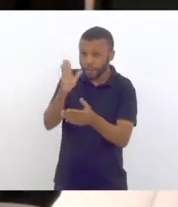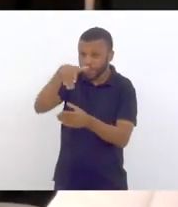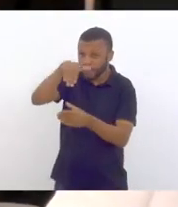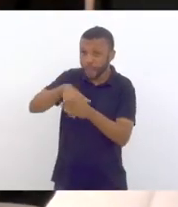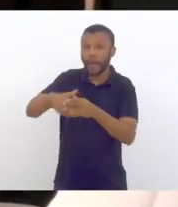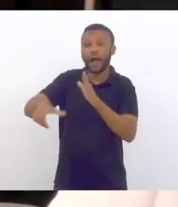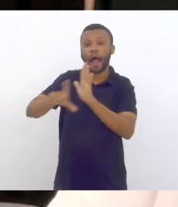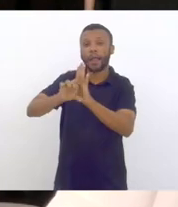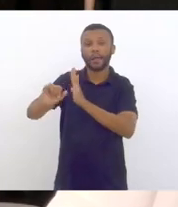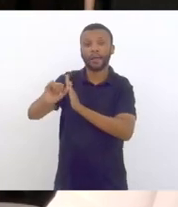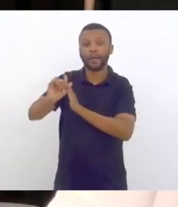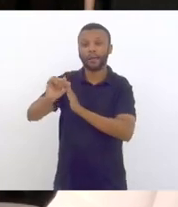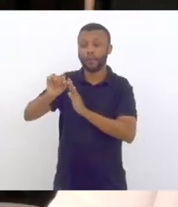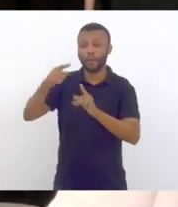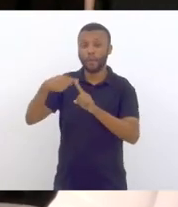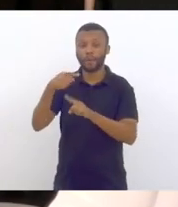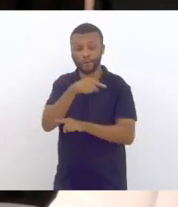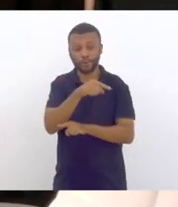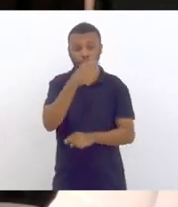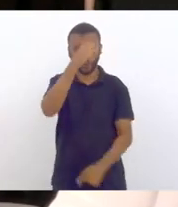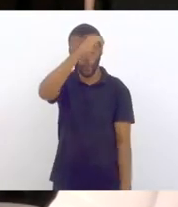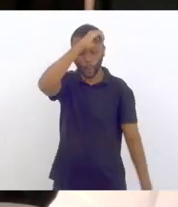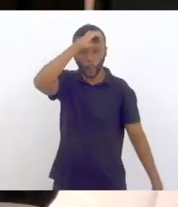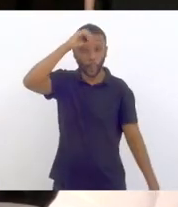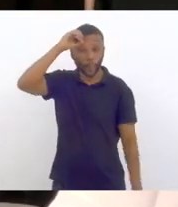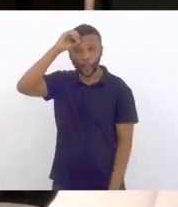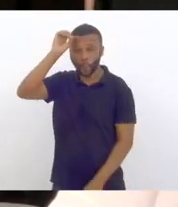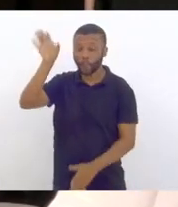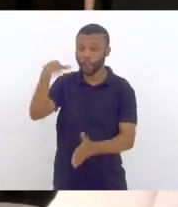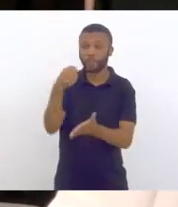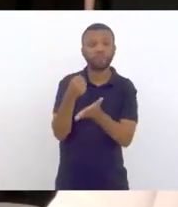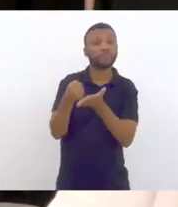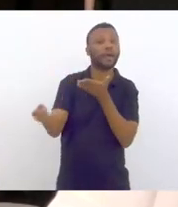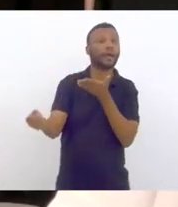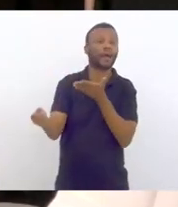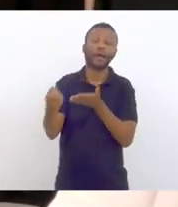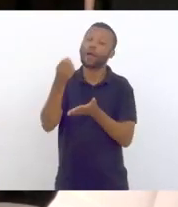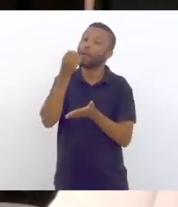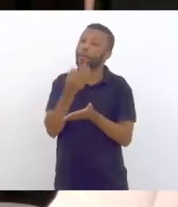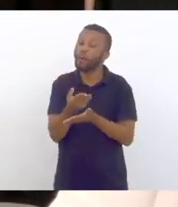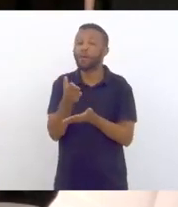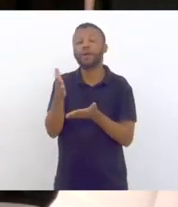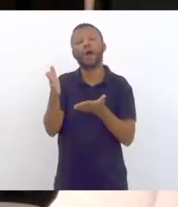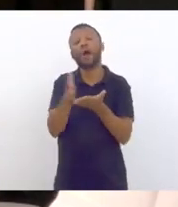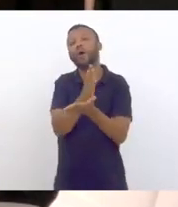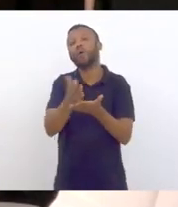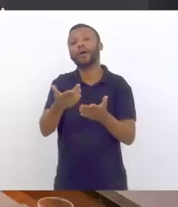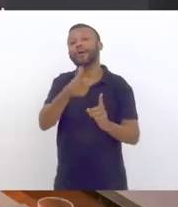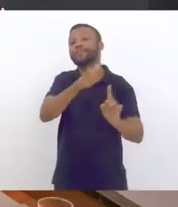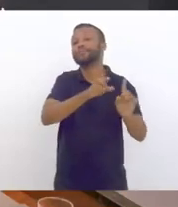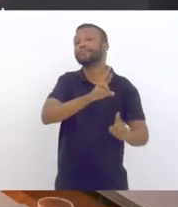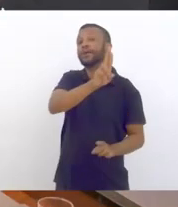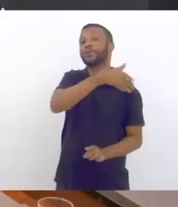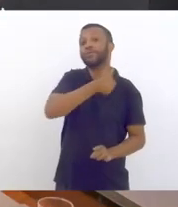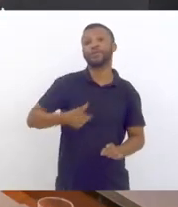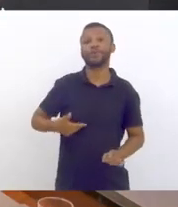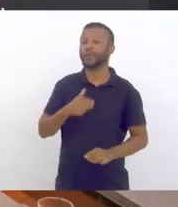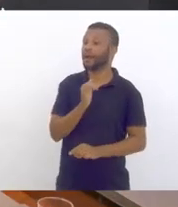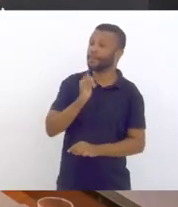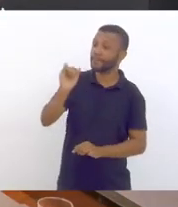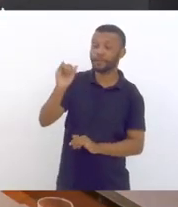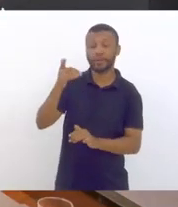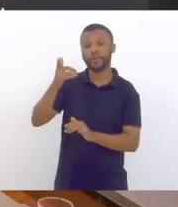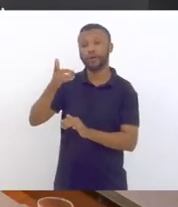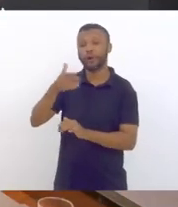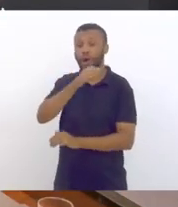porque o Mac não sabe não é já perdemos os Prados seria bom Alguém do governo entrar em contato com o Ministério da Educação dizer olha Ministério da Educação o Rio está definindo a mensagem